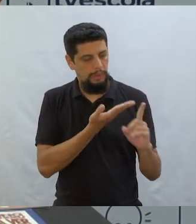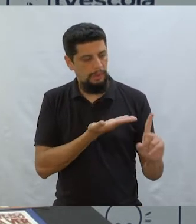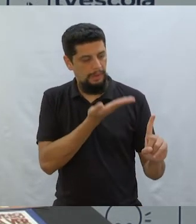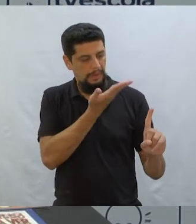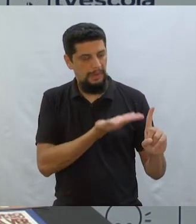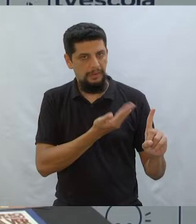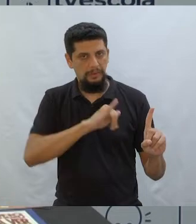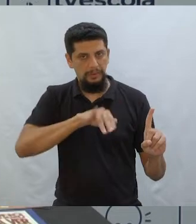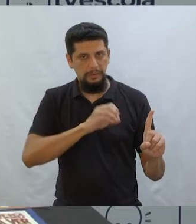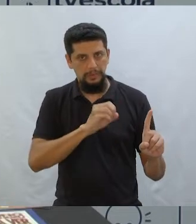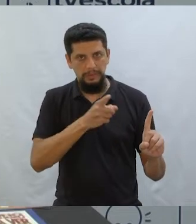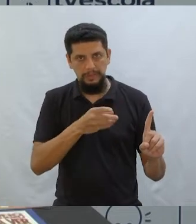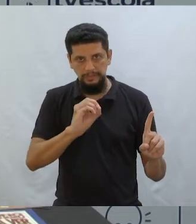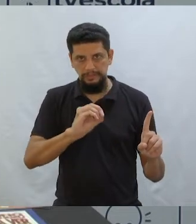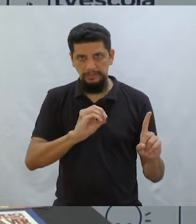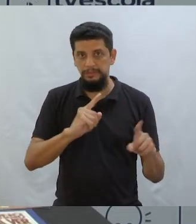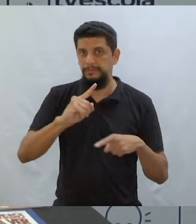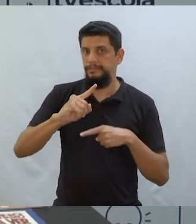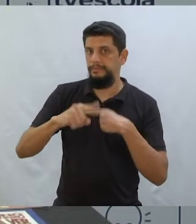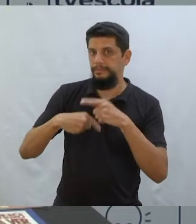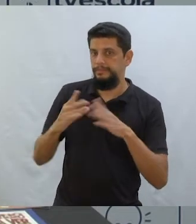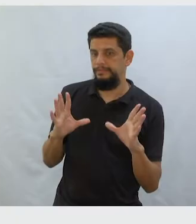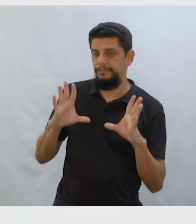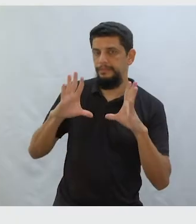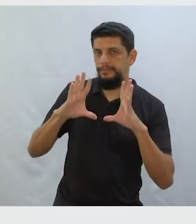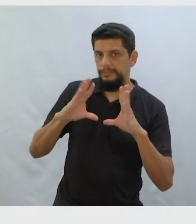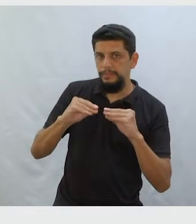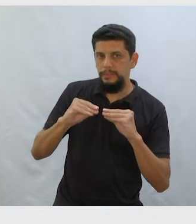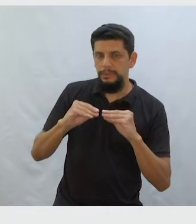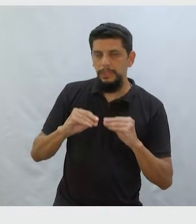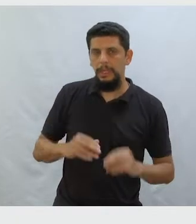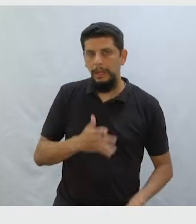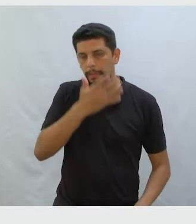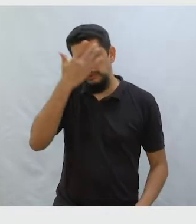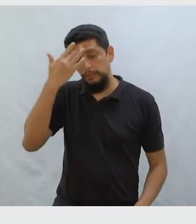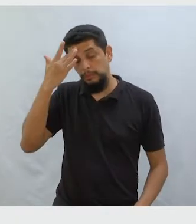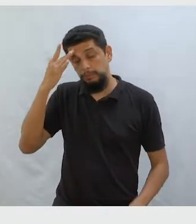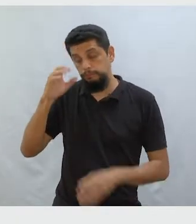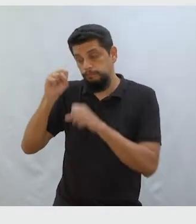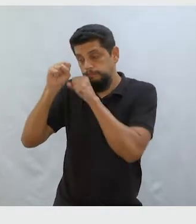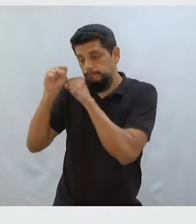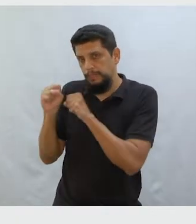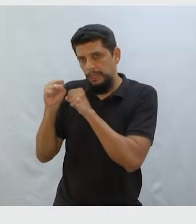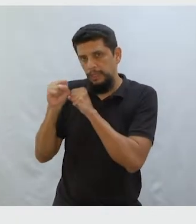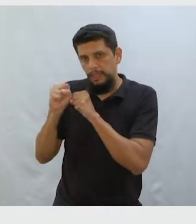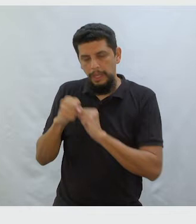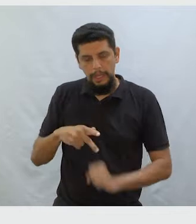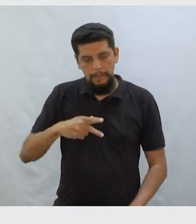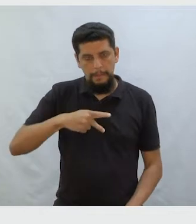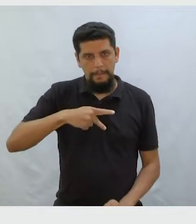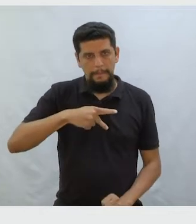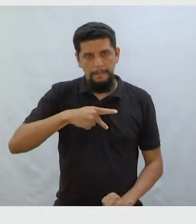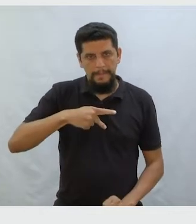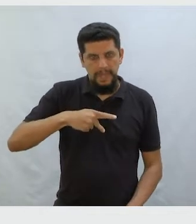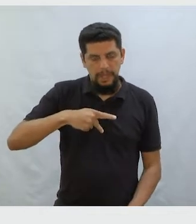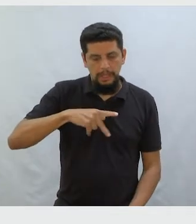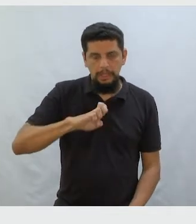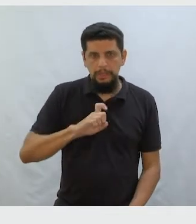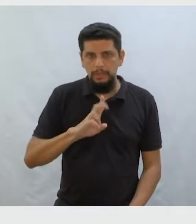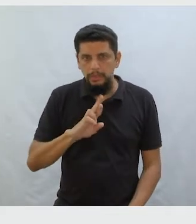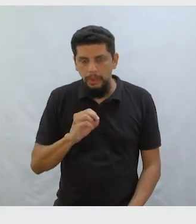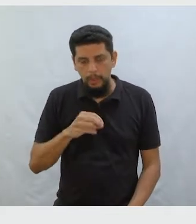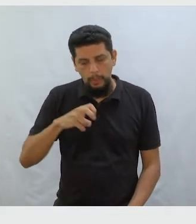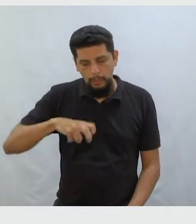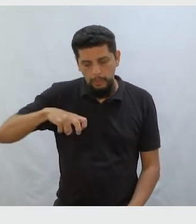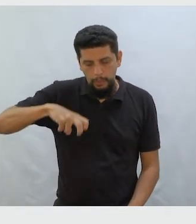esse João à noite depois que todos foram dormir Pedrinho Desceu as escadas bem